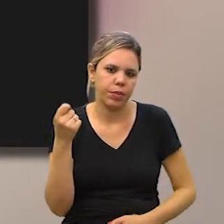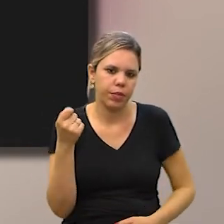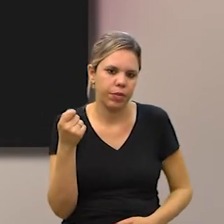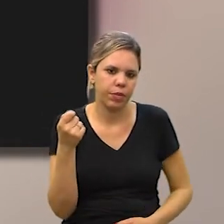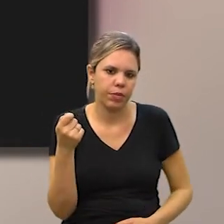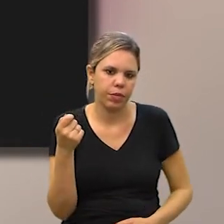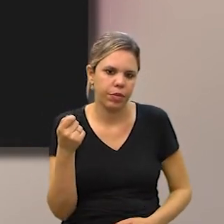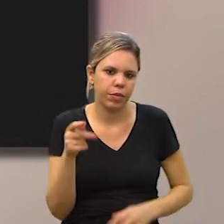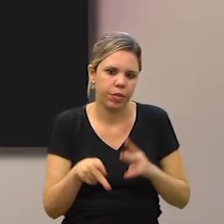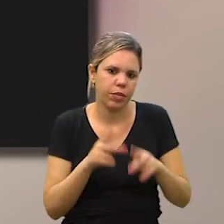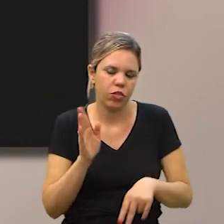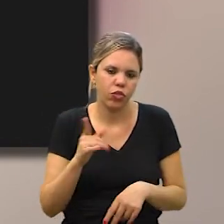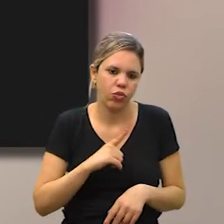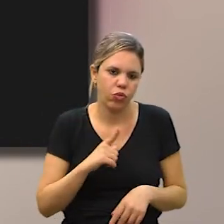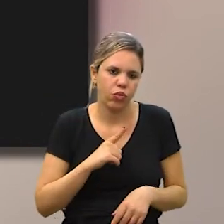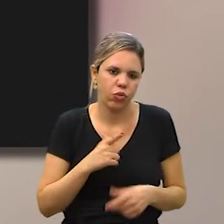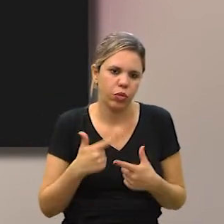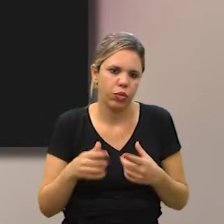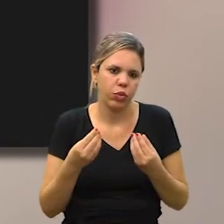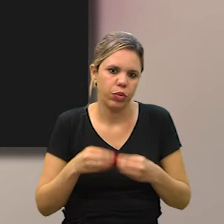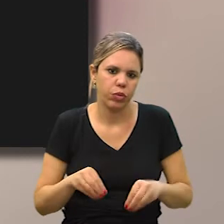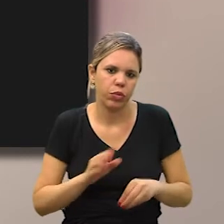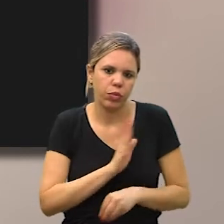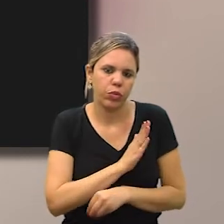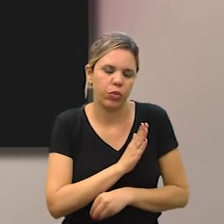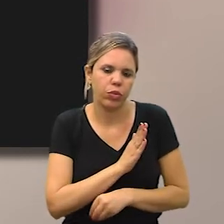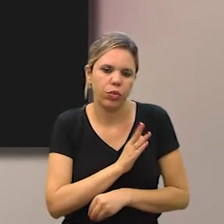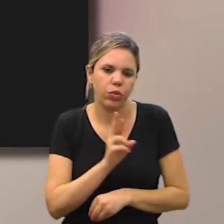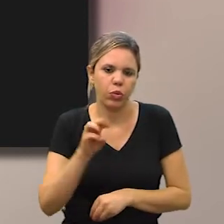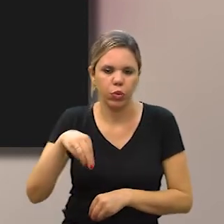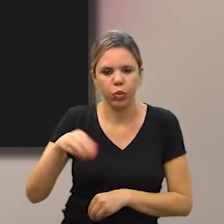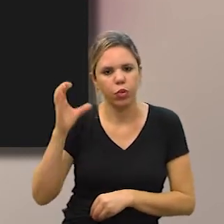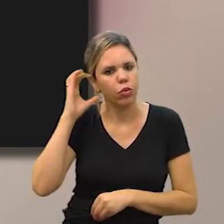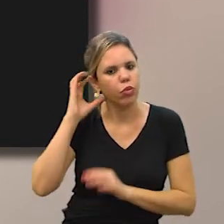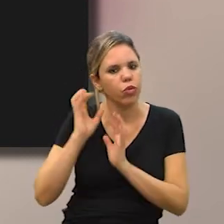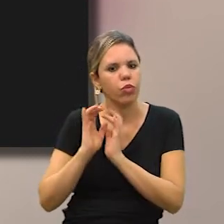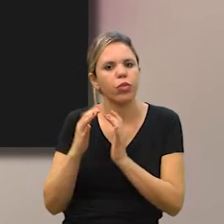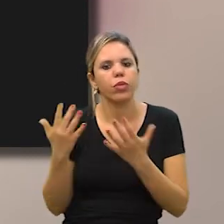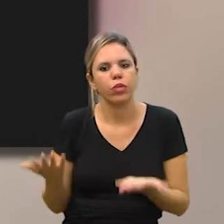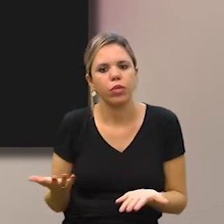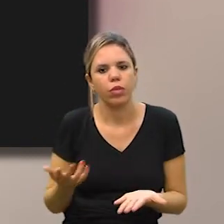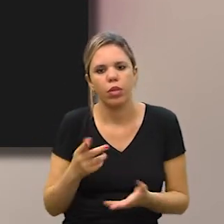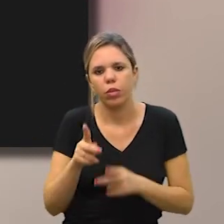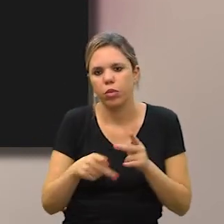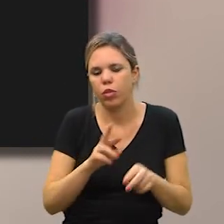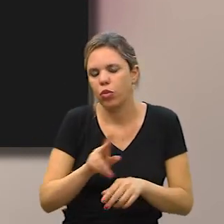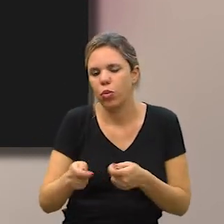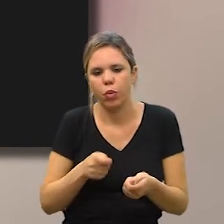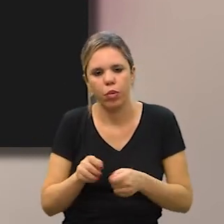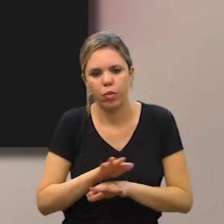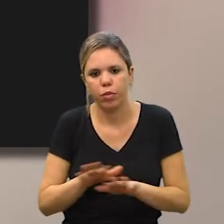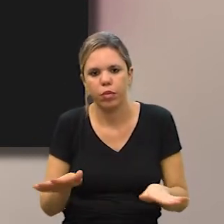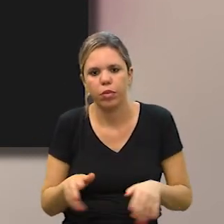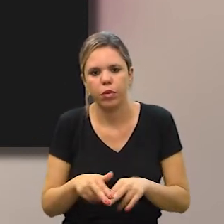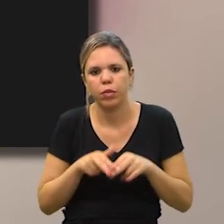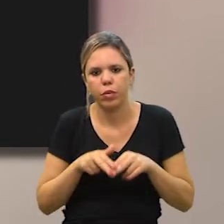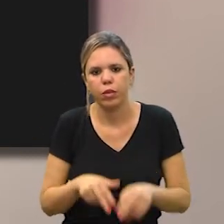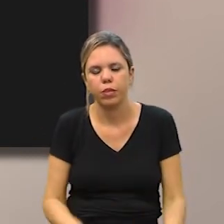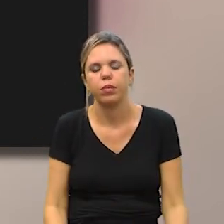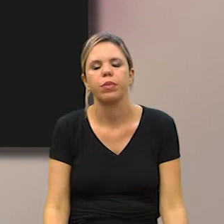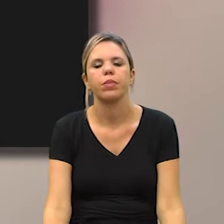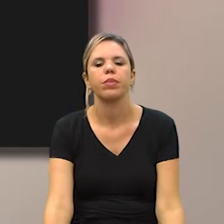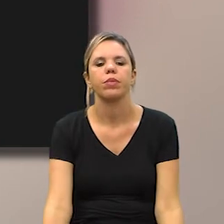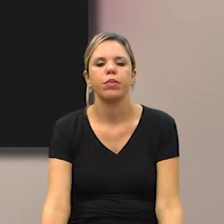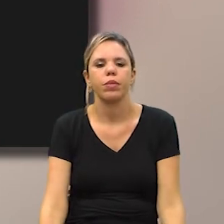e aqueles que já têm comprometimento do coração do Rio o e os não controlar por isso